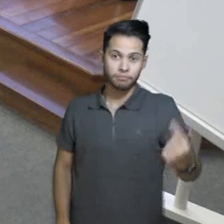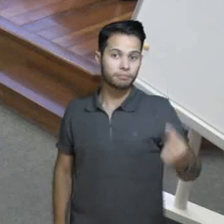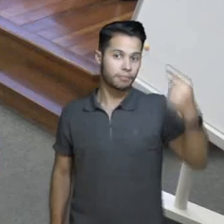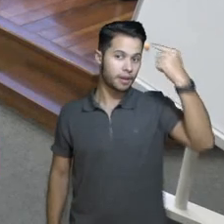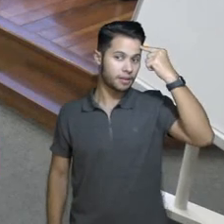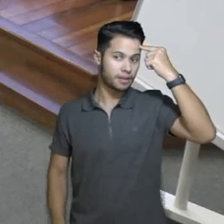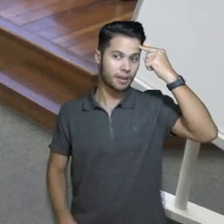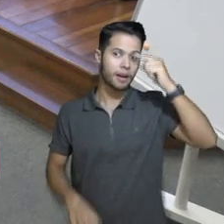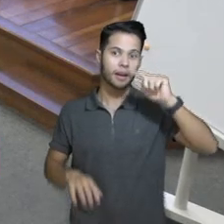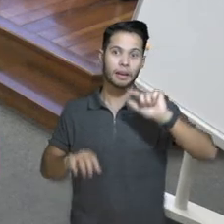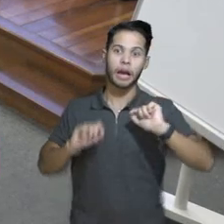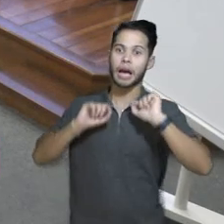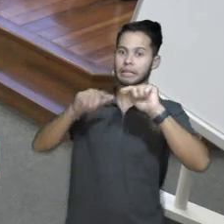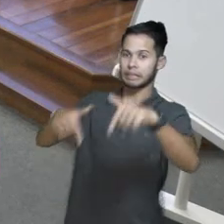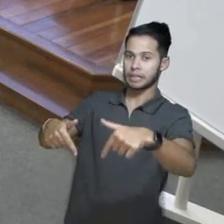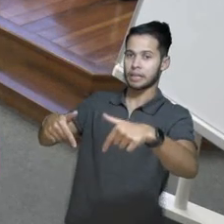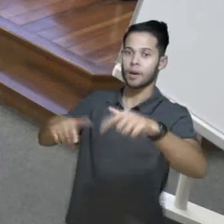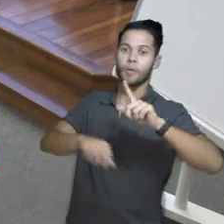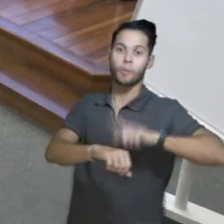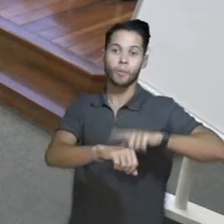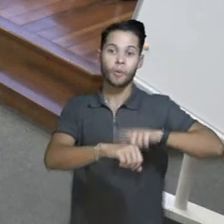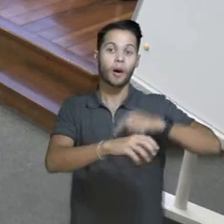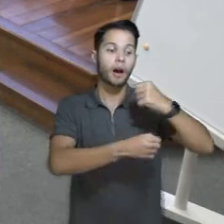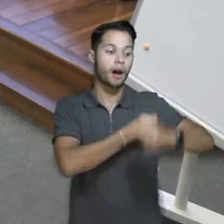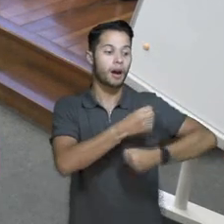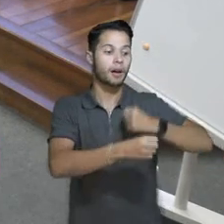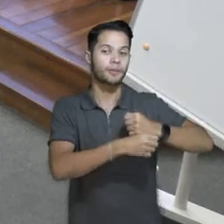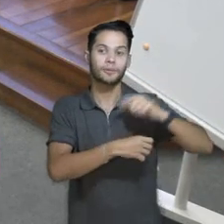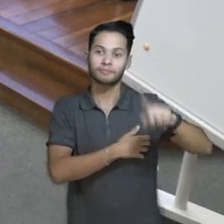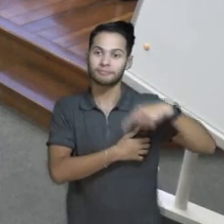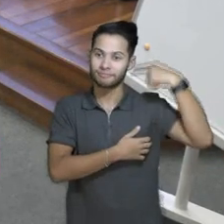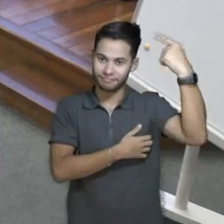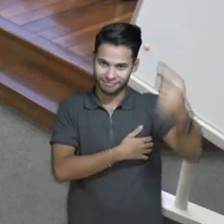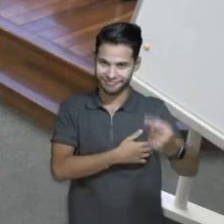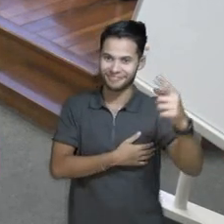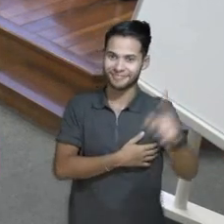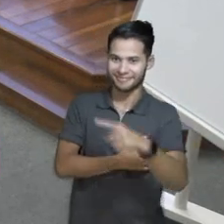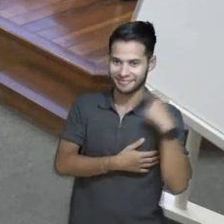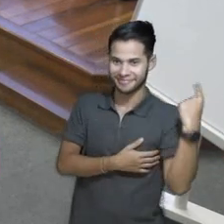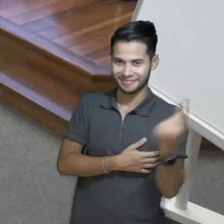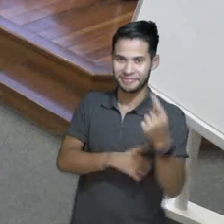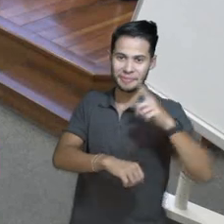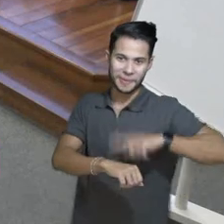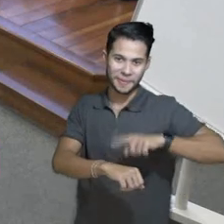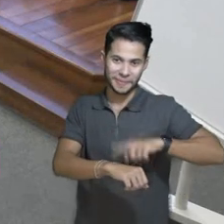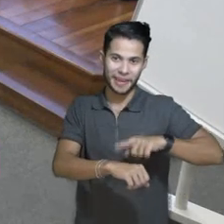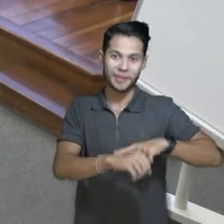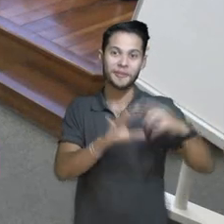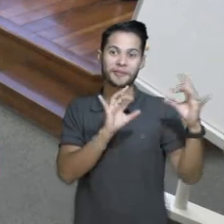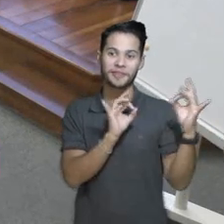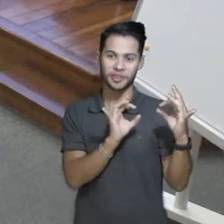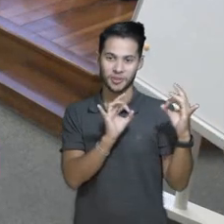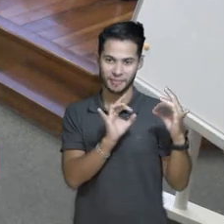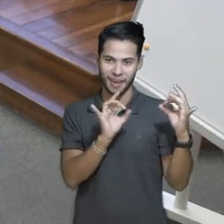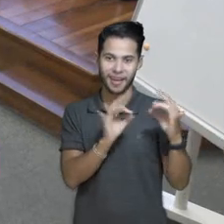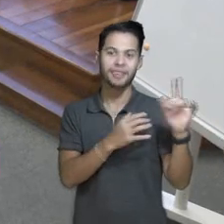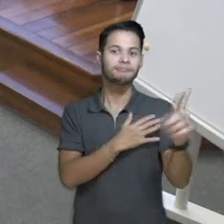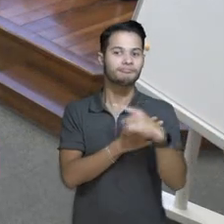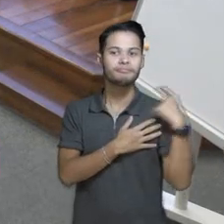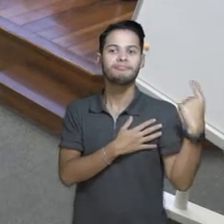ações enfim momentos pro ano que vem pra gente ter esses momentos de feedback pra gente poder est